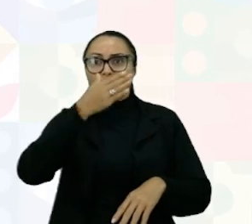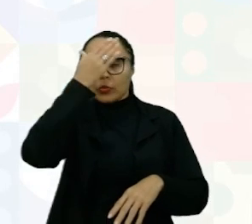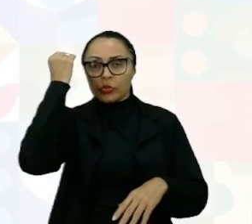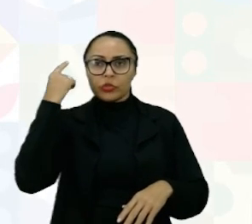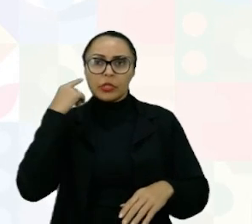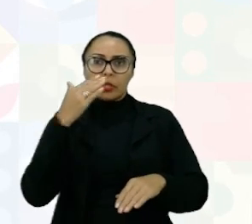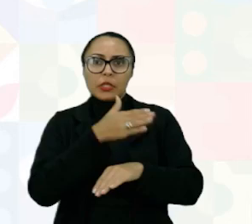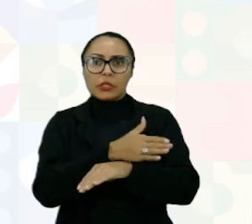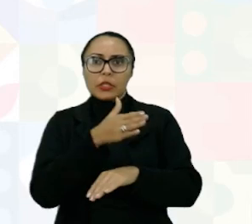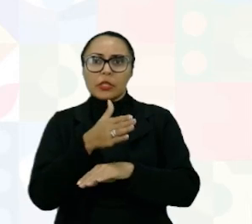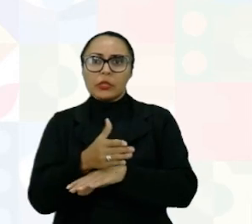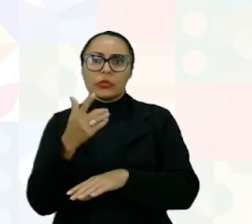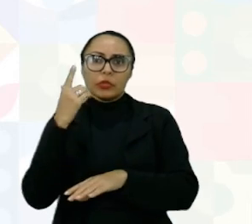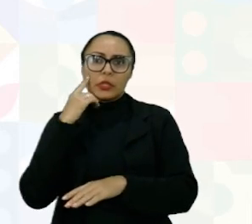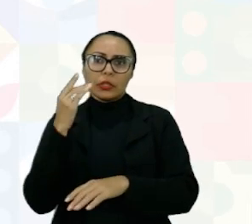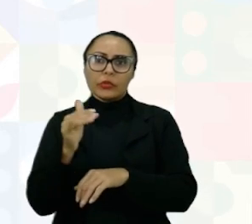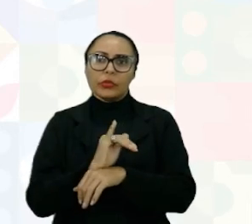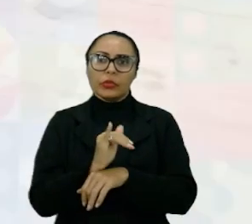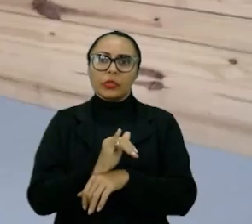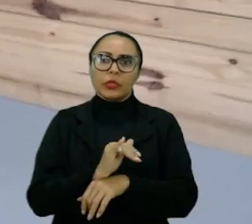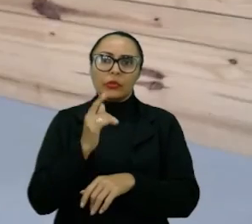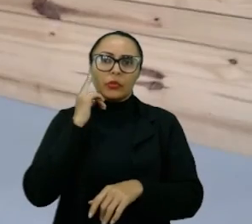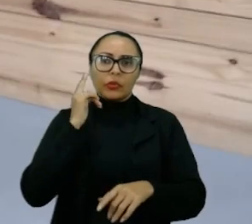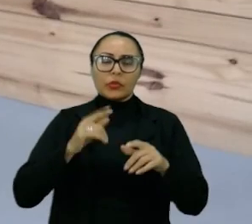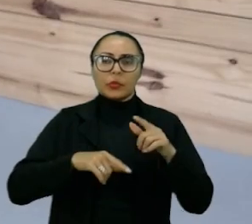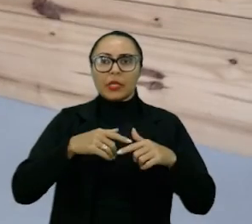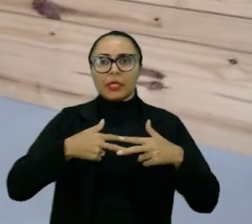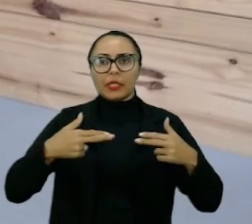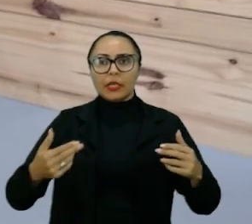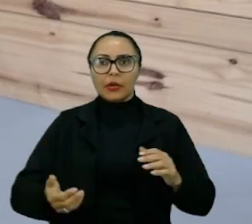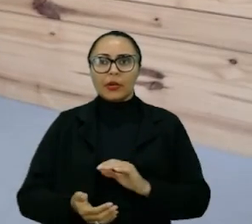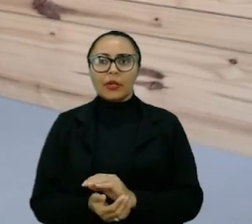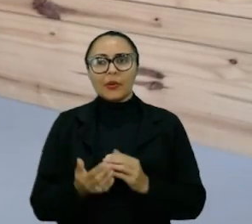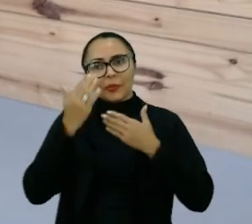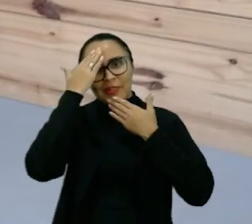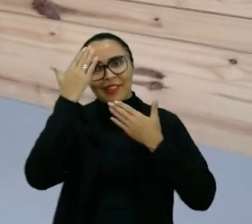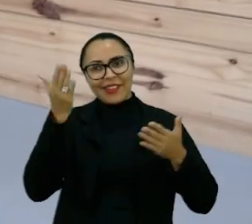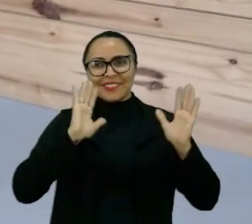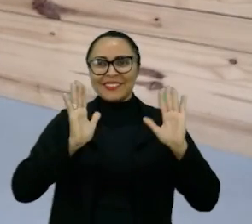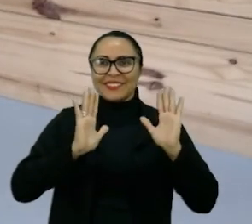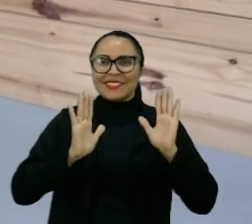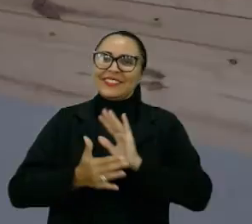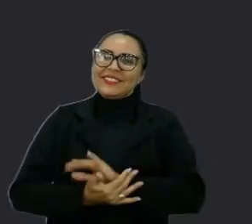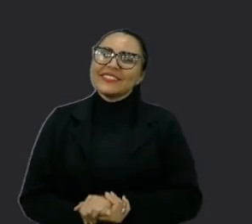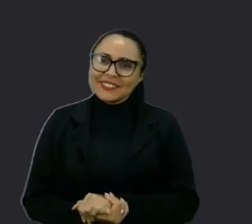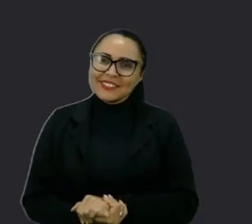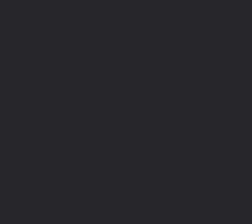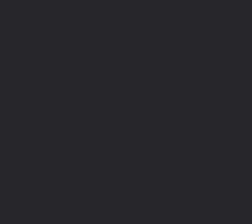YouTube e nosso material no AVA. Obrigado e um abraço virtual.